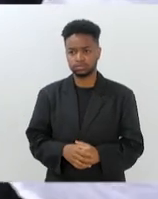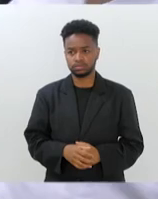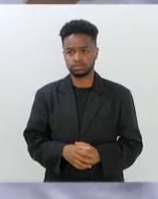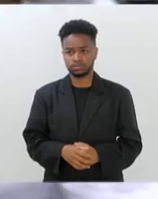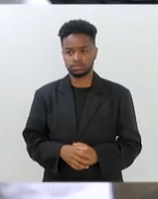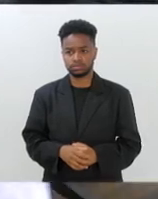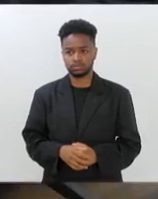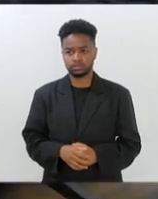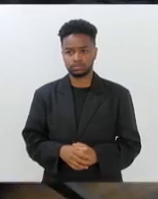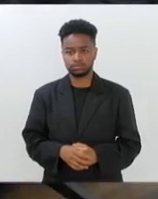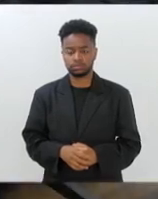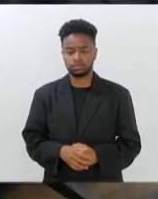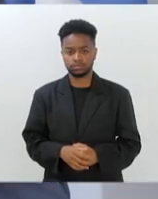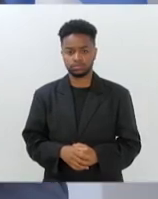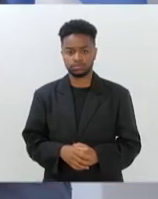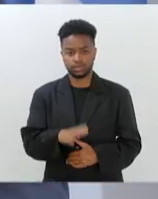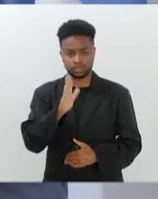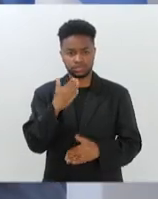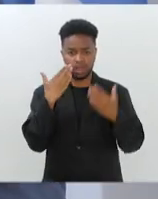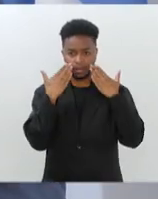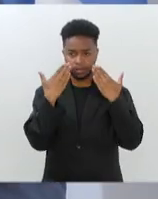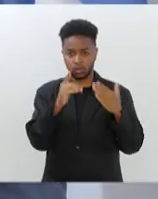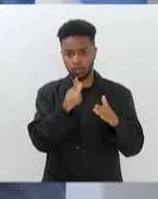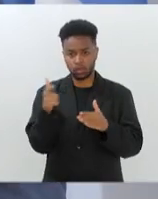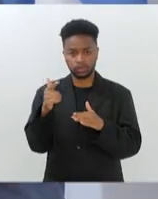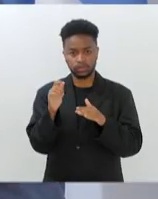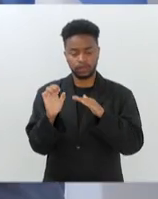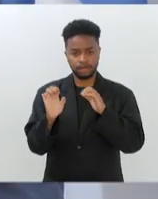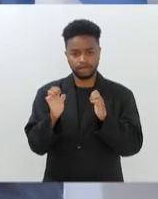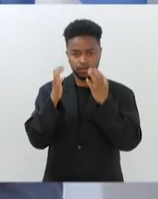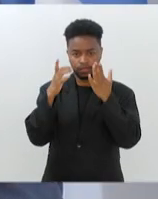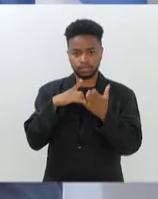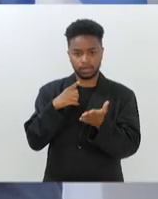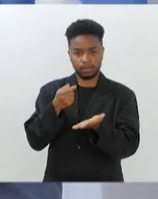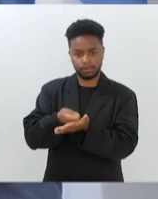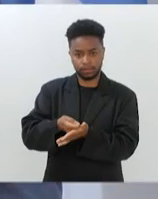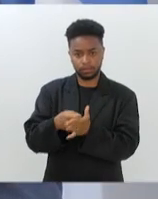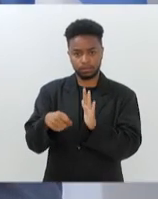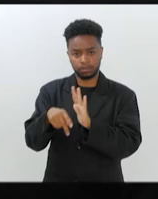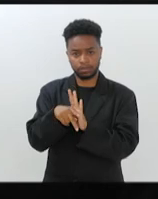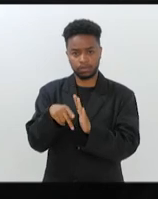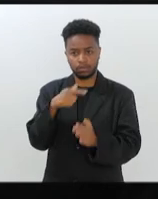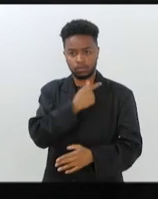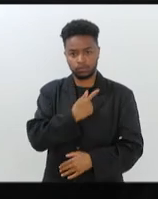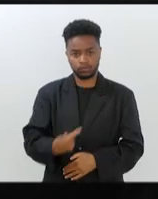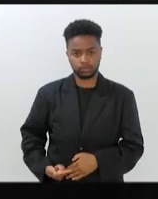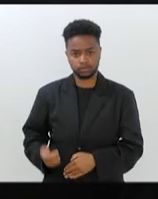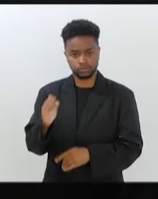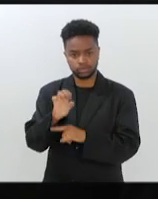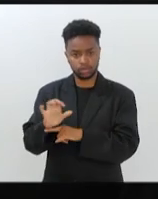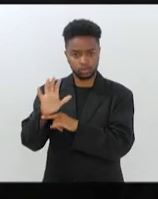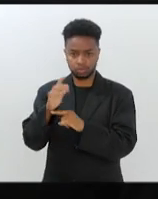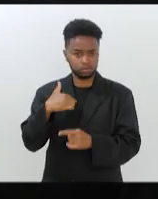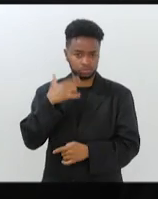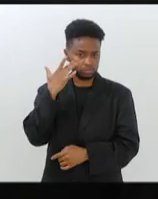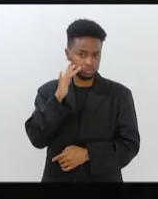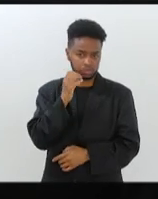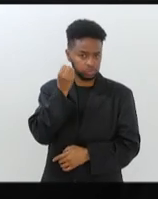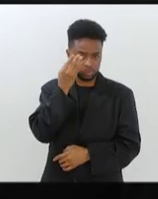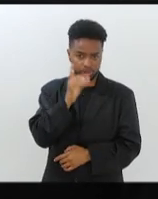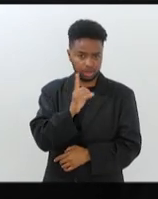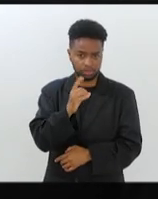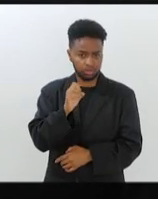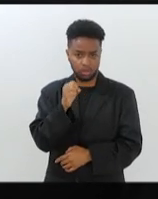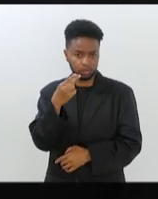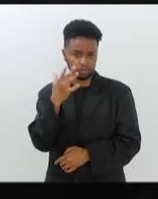tá ela já se apresentou em algum evento patrocinado pelo governo do estado não sei não não não me recordo ou não sei